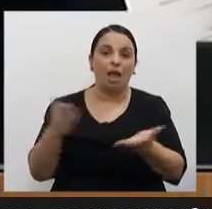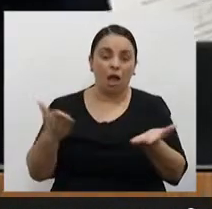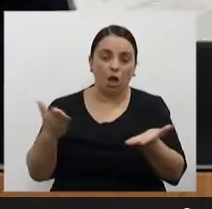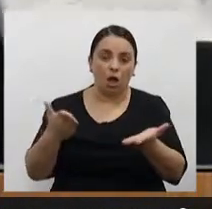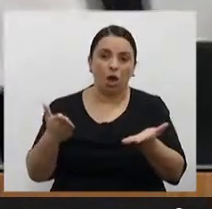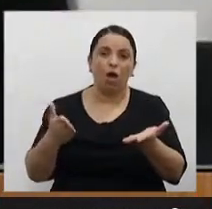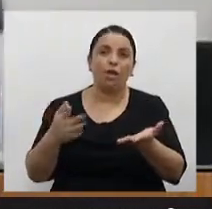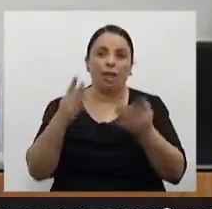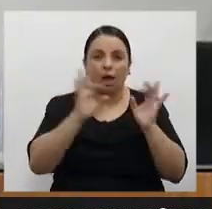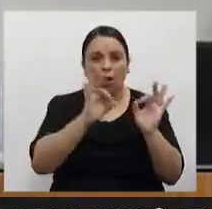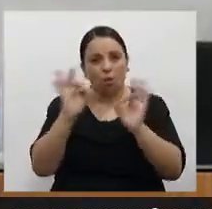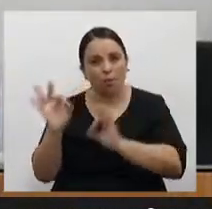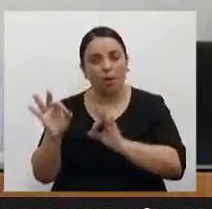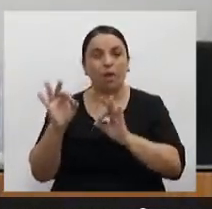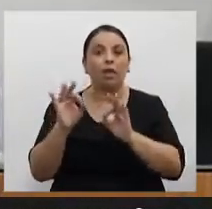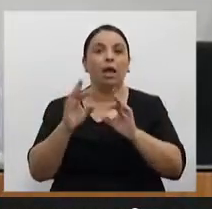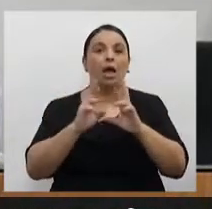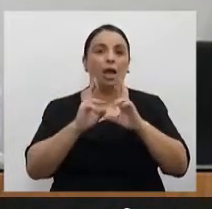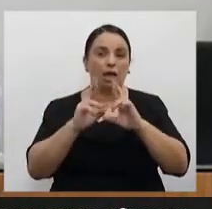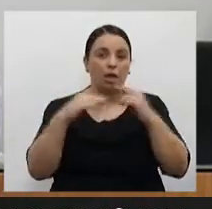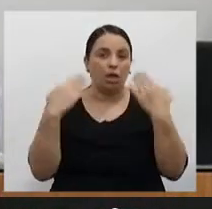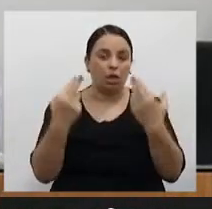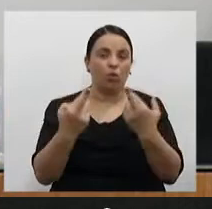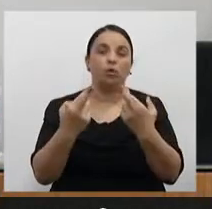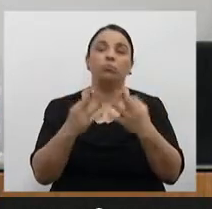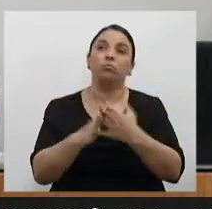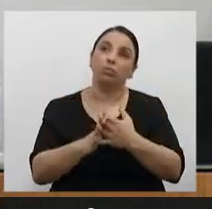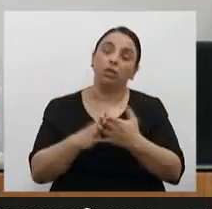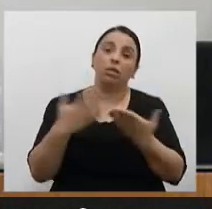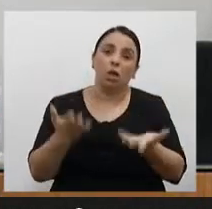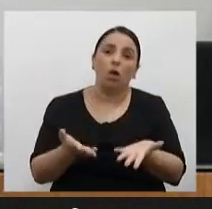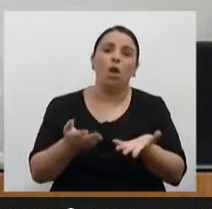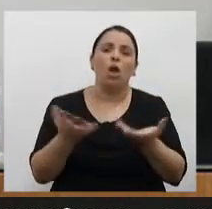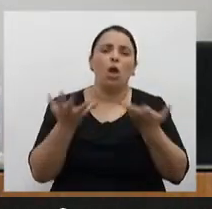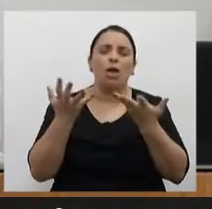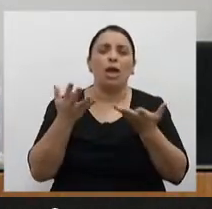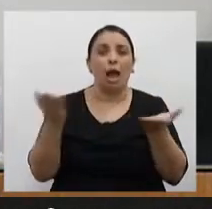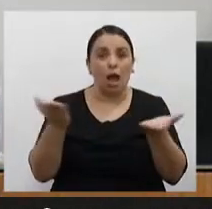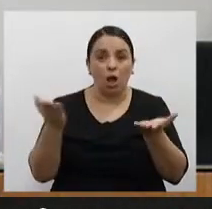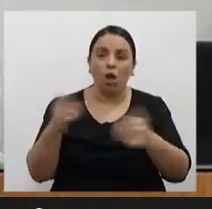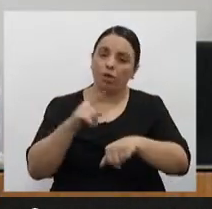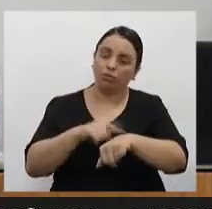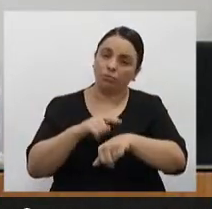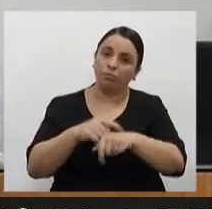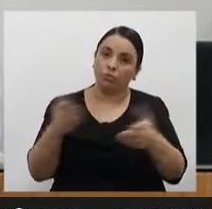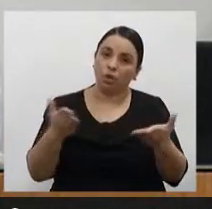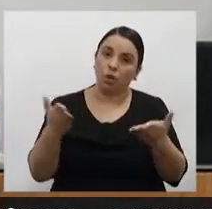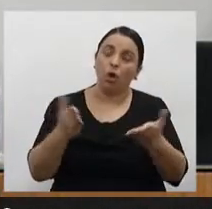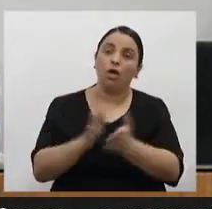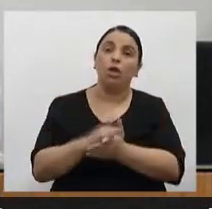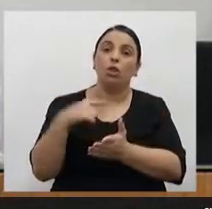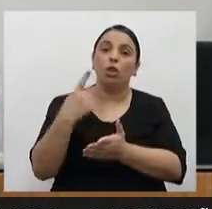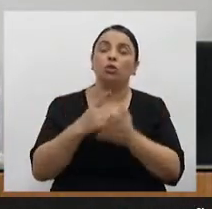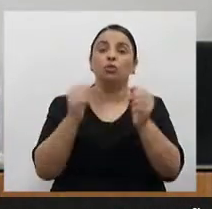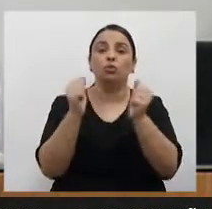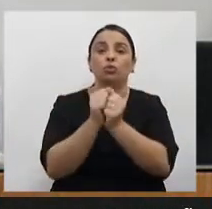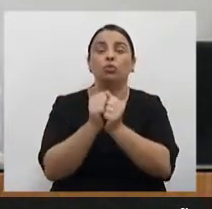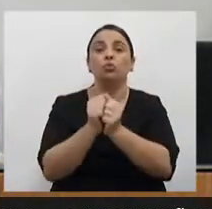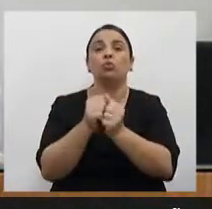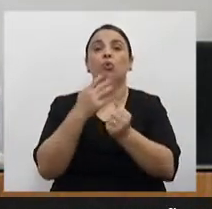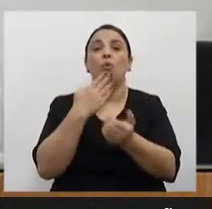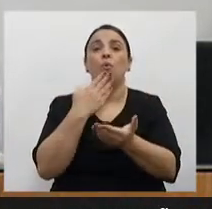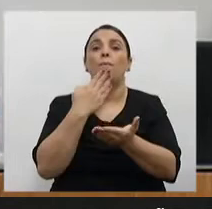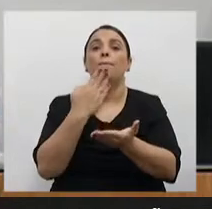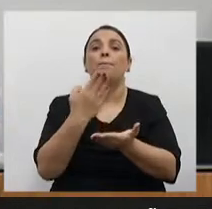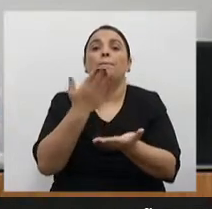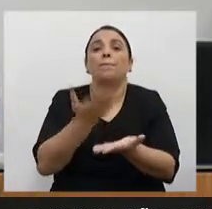gente aprovar um requerimento, vice-presidente, né, que eu vou propor aqui neste instante, que é um requerimento, vou dizer aqui a